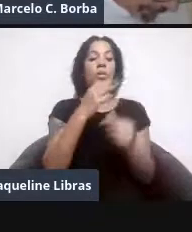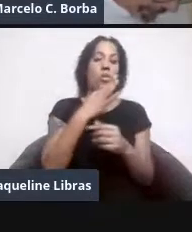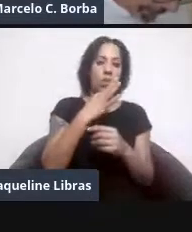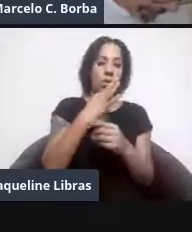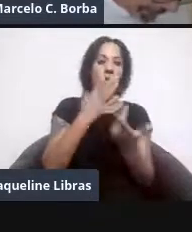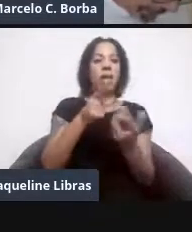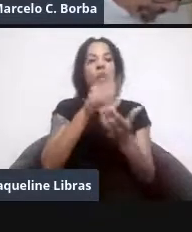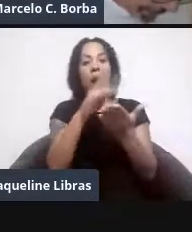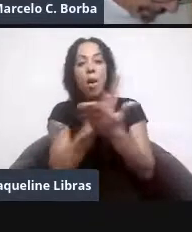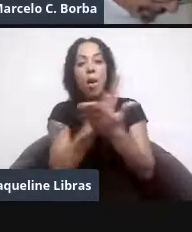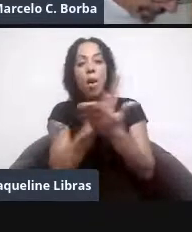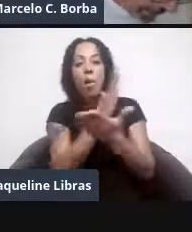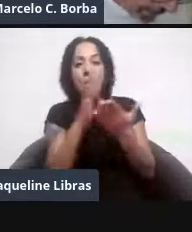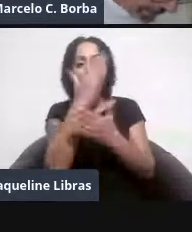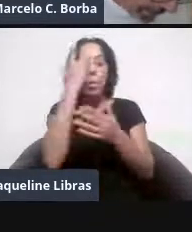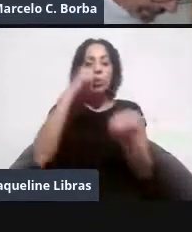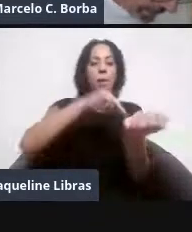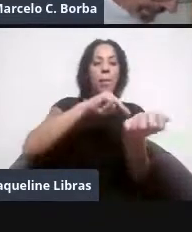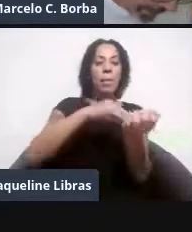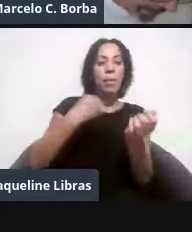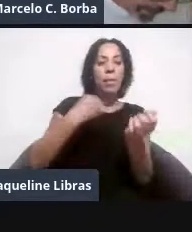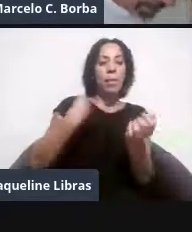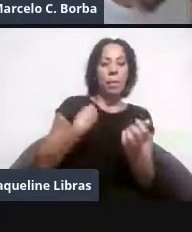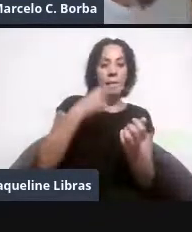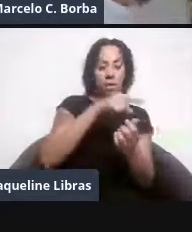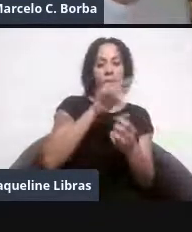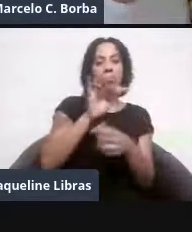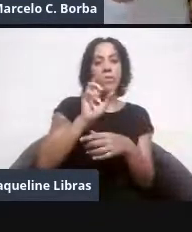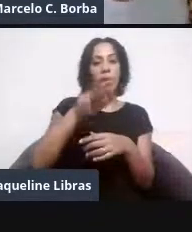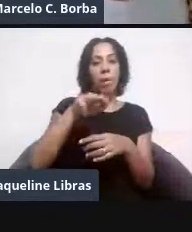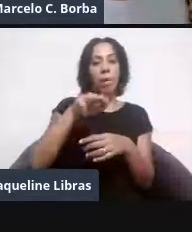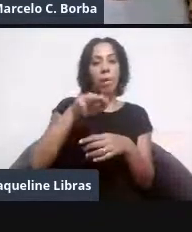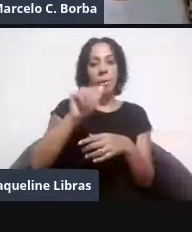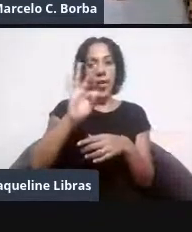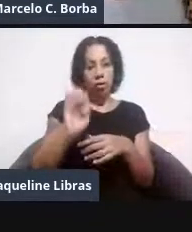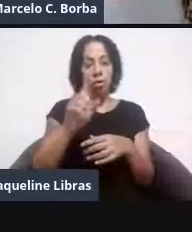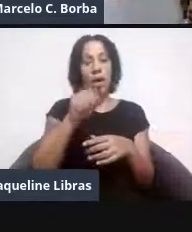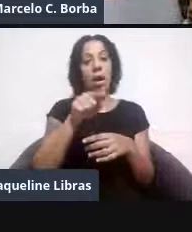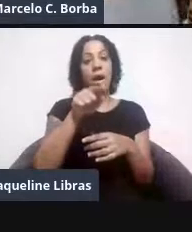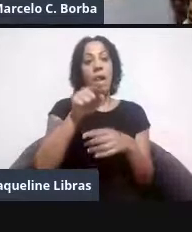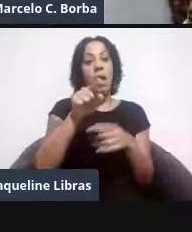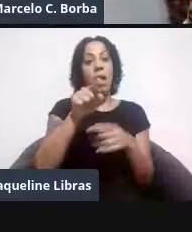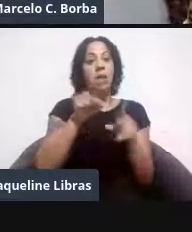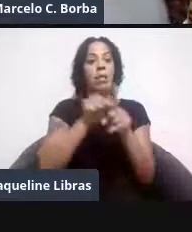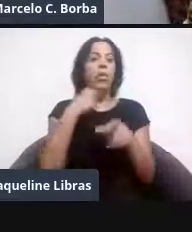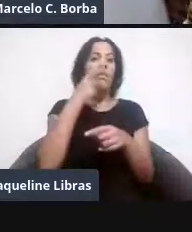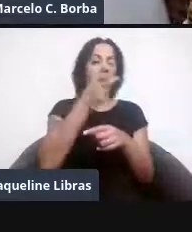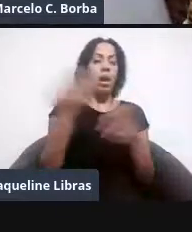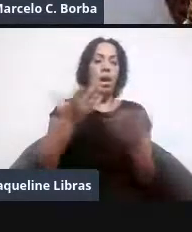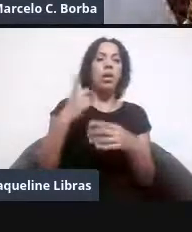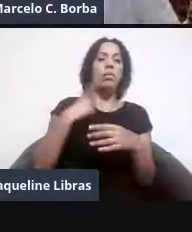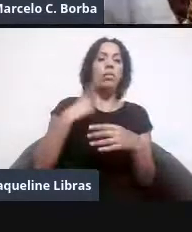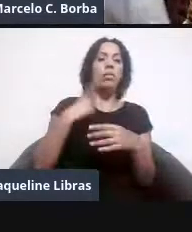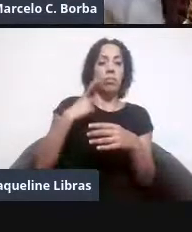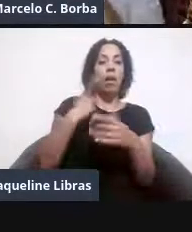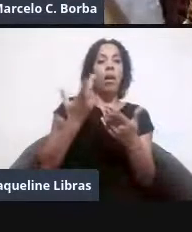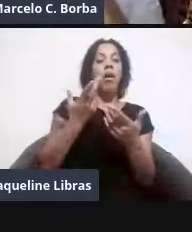alguns dos membros do Format, né? Então, como eu disse, inclusive, atualmente, nós temos colegas da